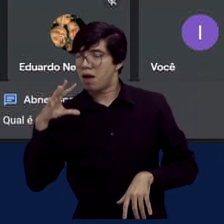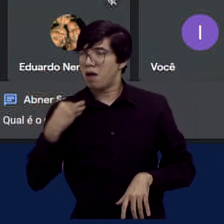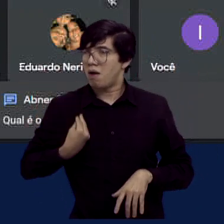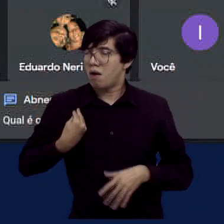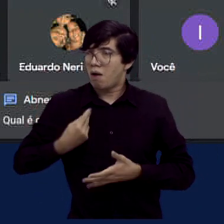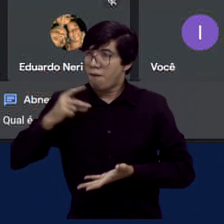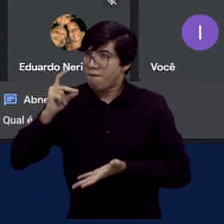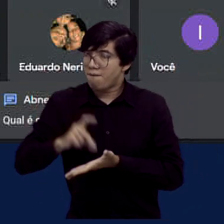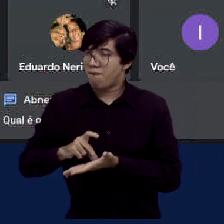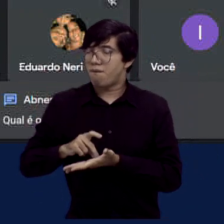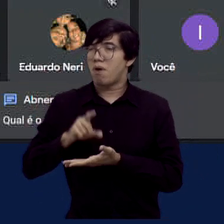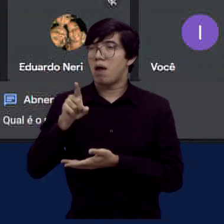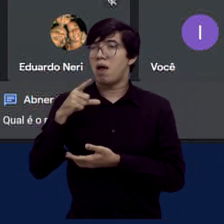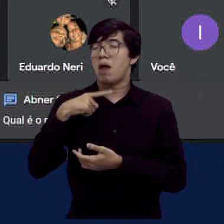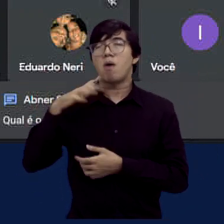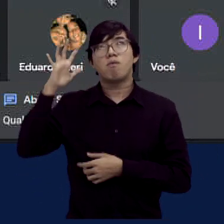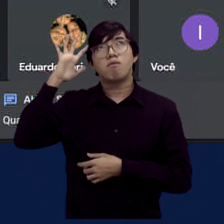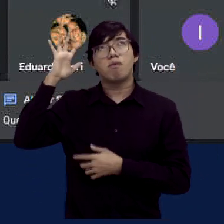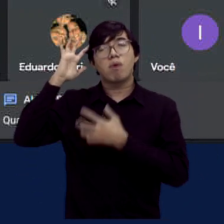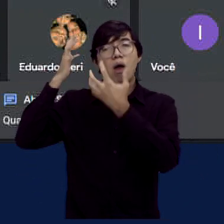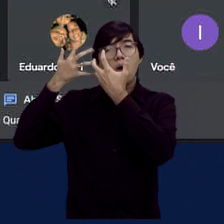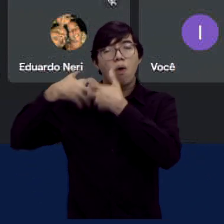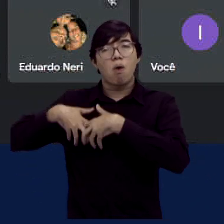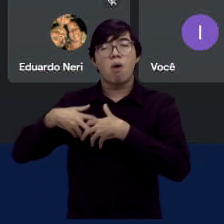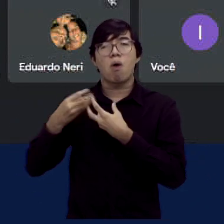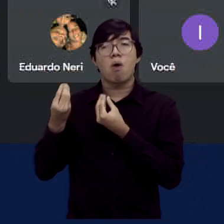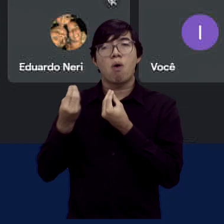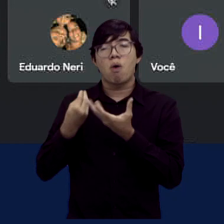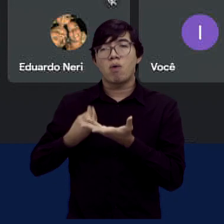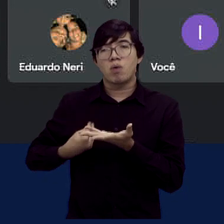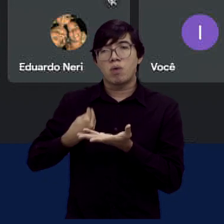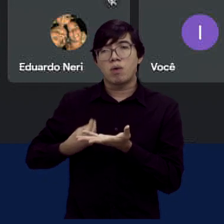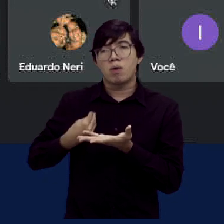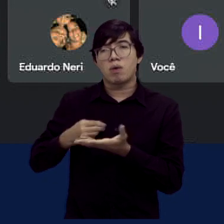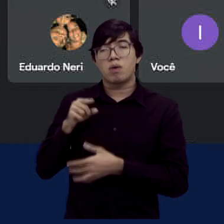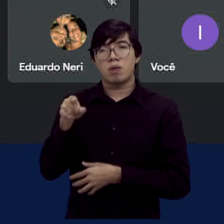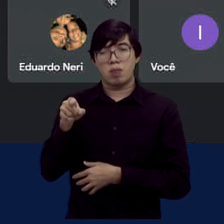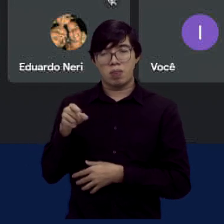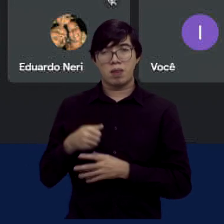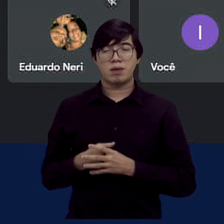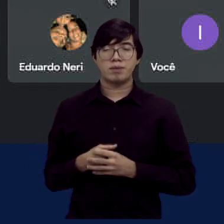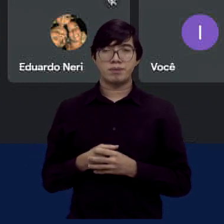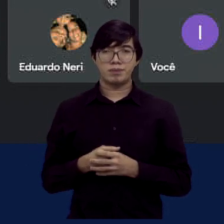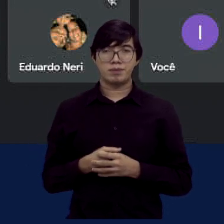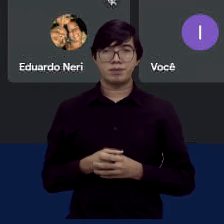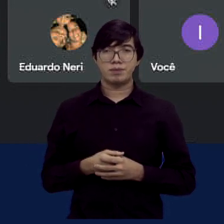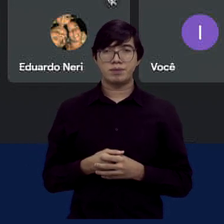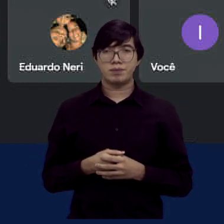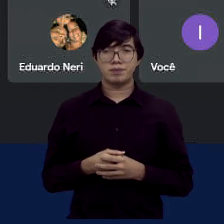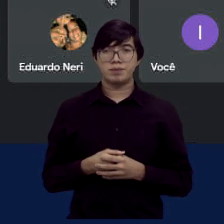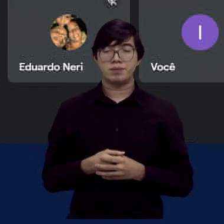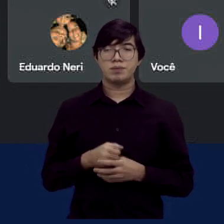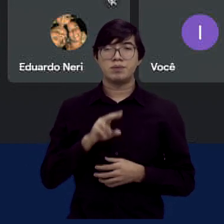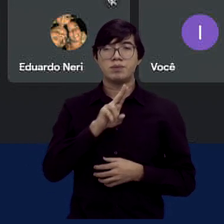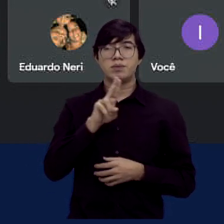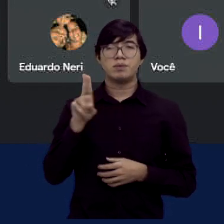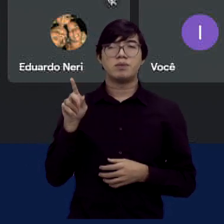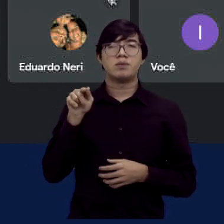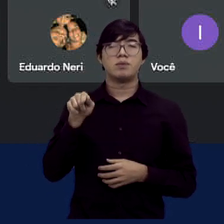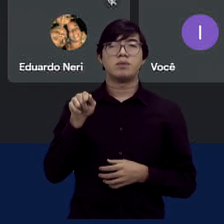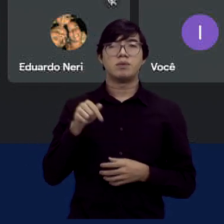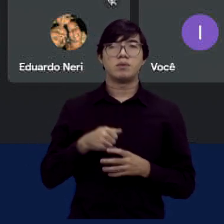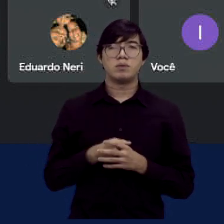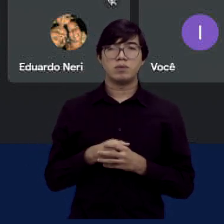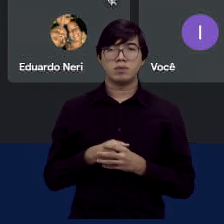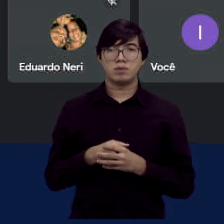que é real, do que aquilo está acontecendo ou já aconteceu em algum momento. O nome do quadrinho vou